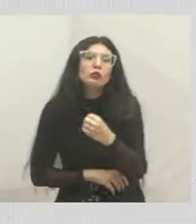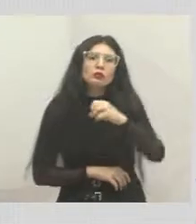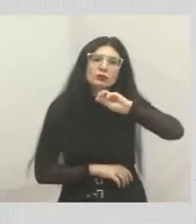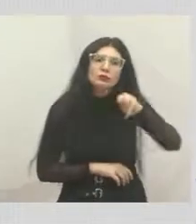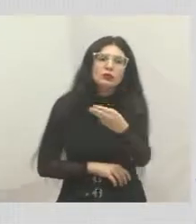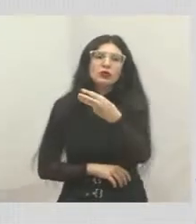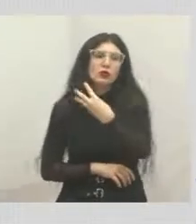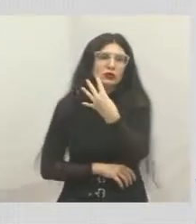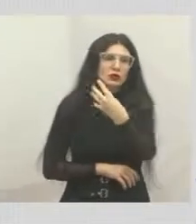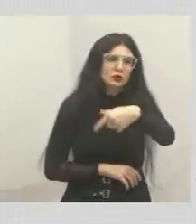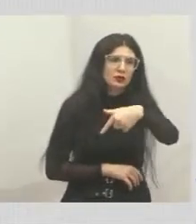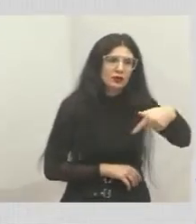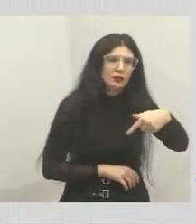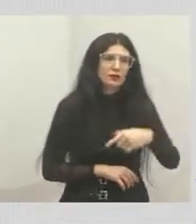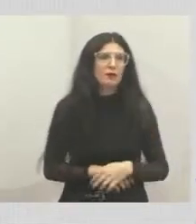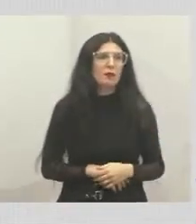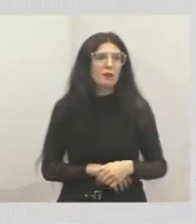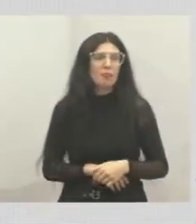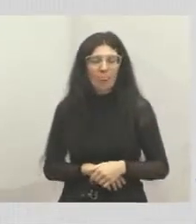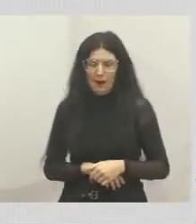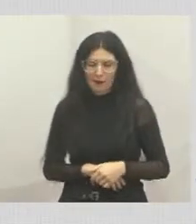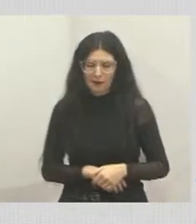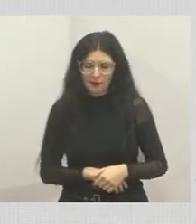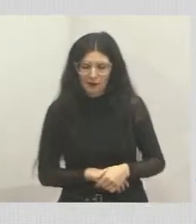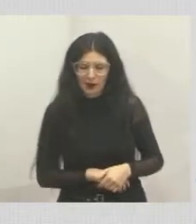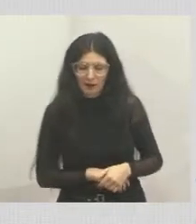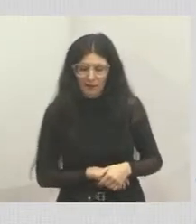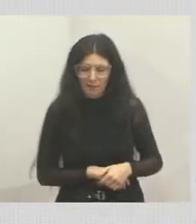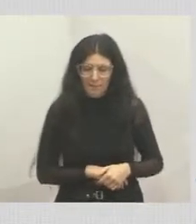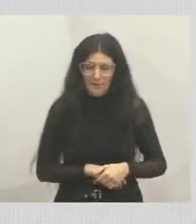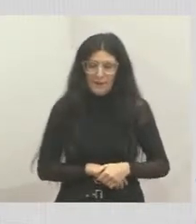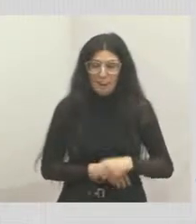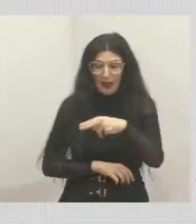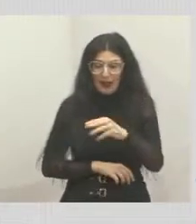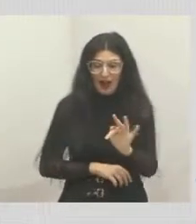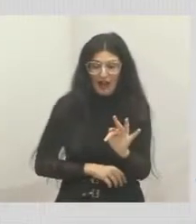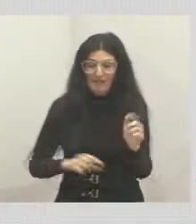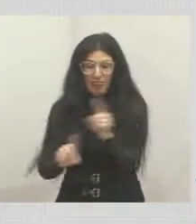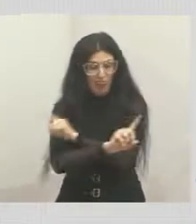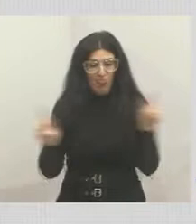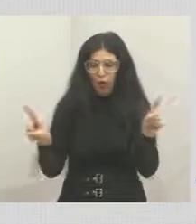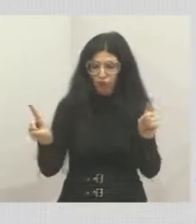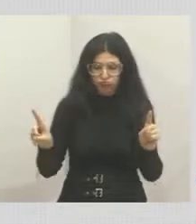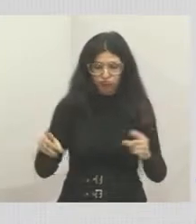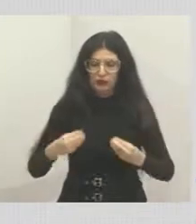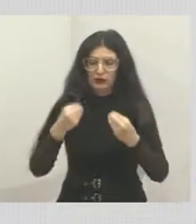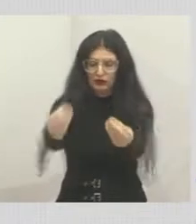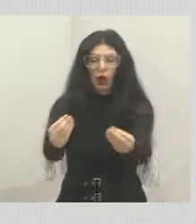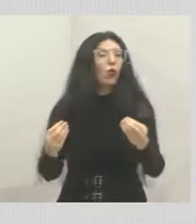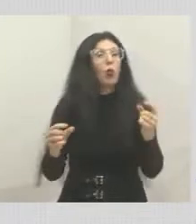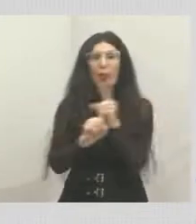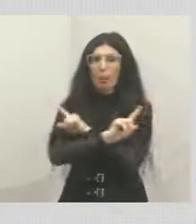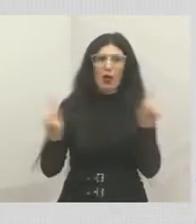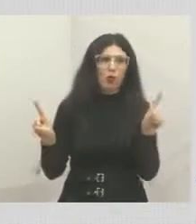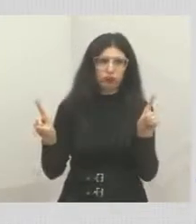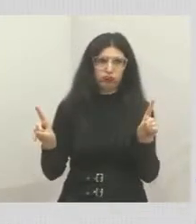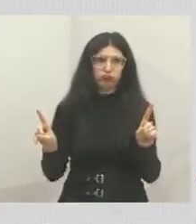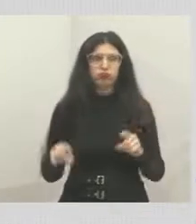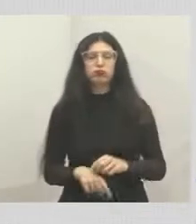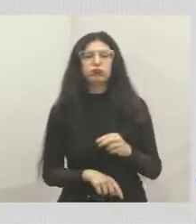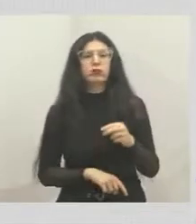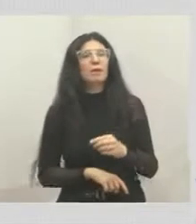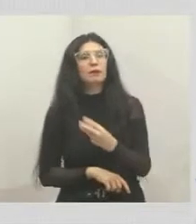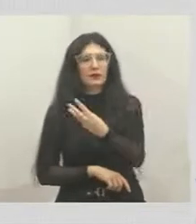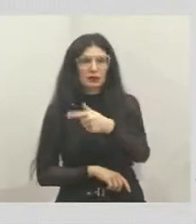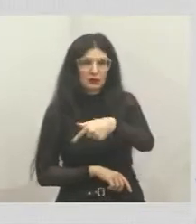37.230. Onde você pegando o que você recebeu, menos tudo que você pagou, temos um resultado primário